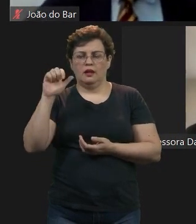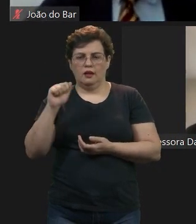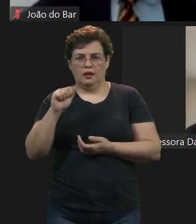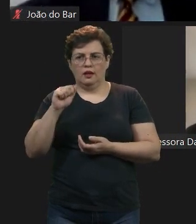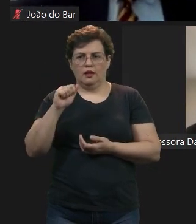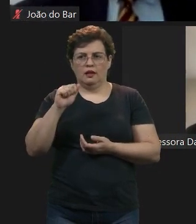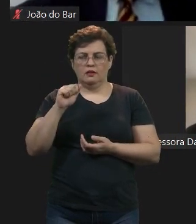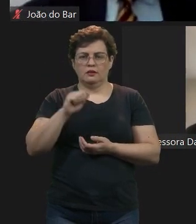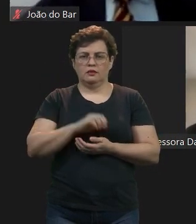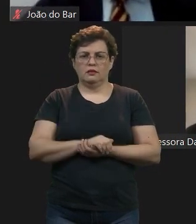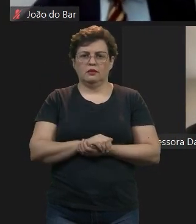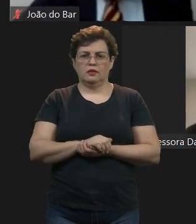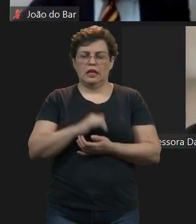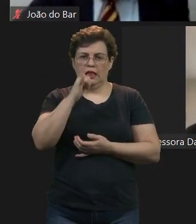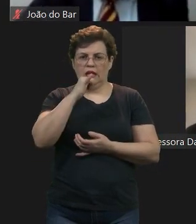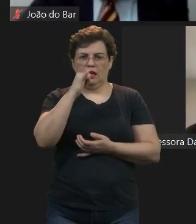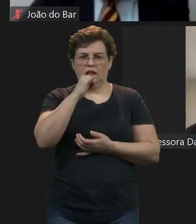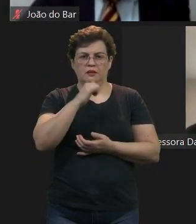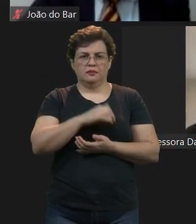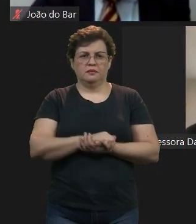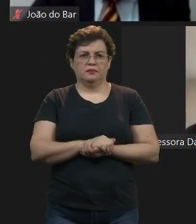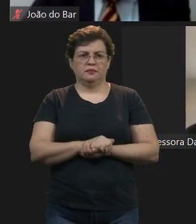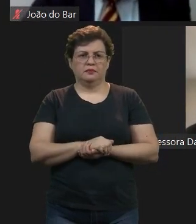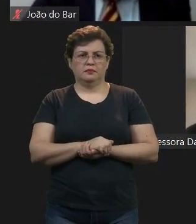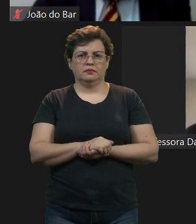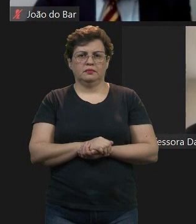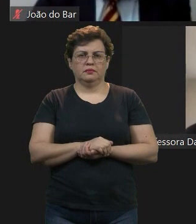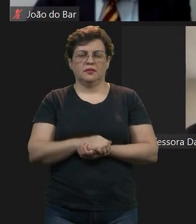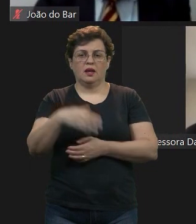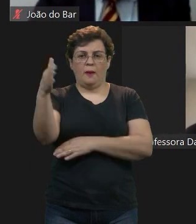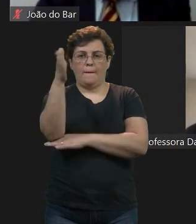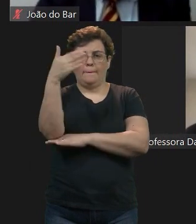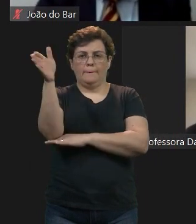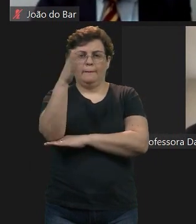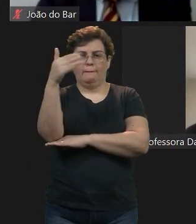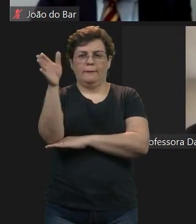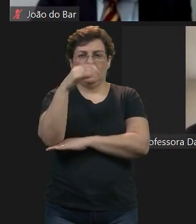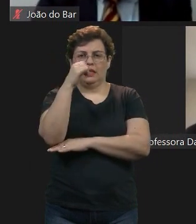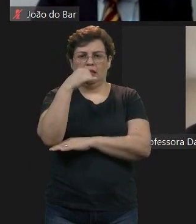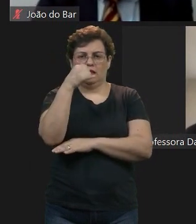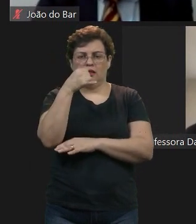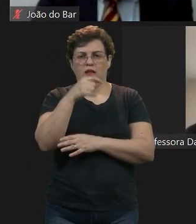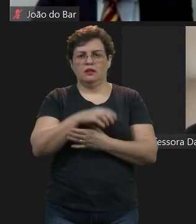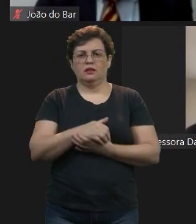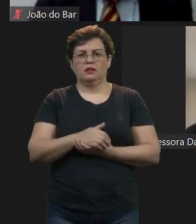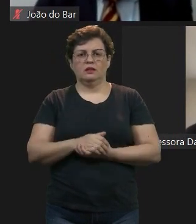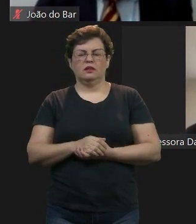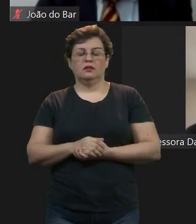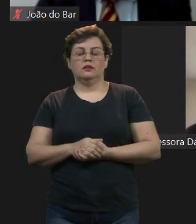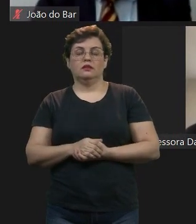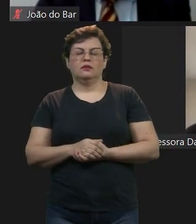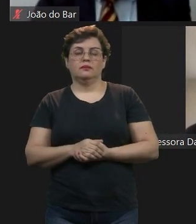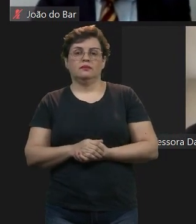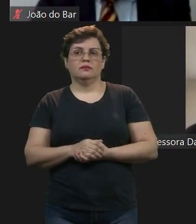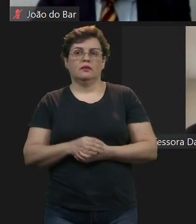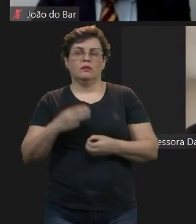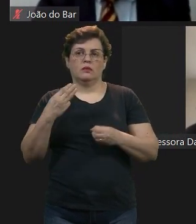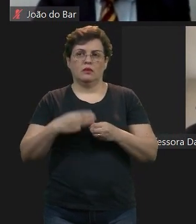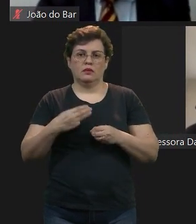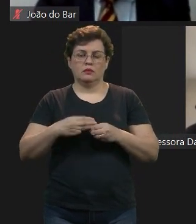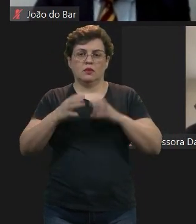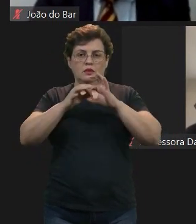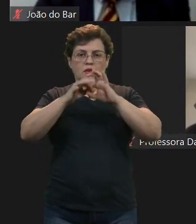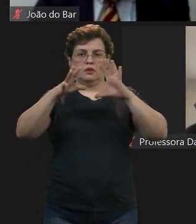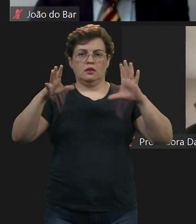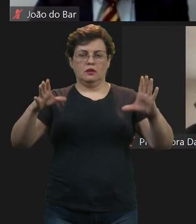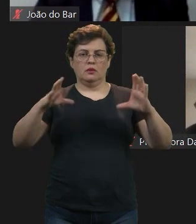dia, será hasteada a bandeira italiana no Paço Municipal. O Dia Municipal da Liberdade de Imprensa,